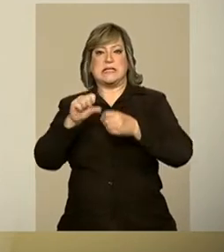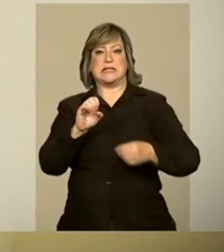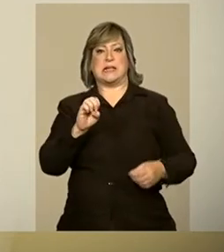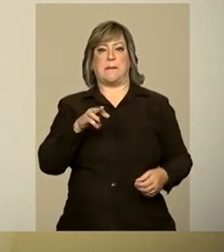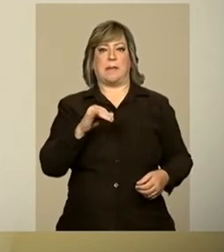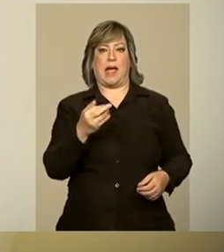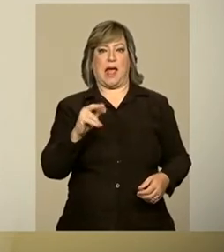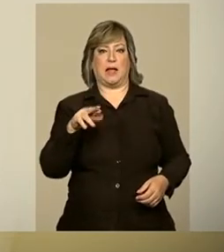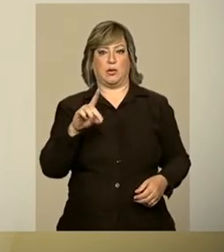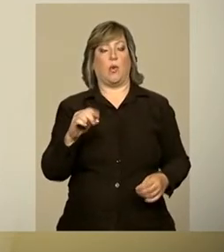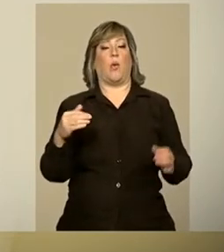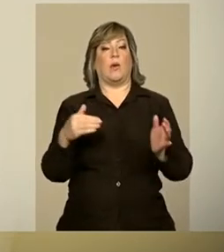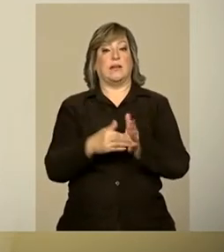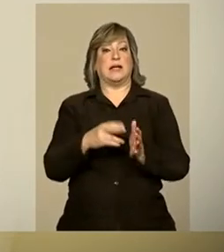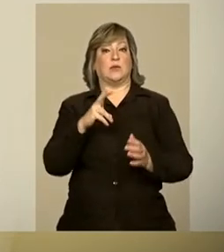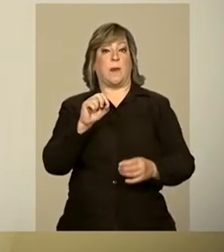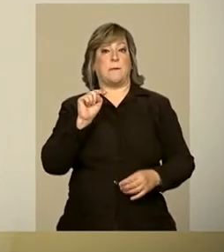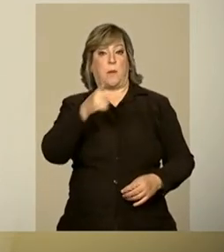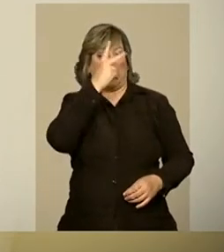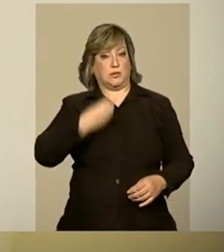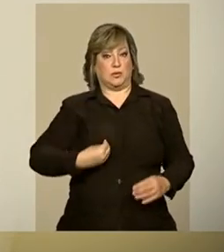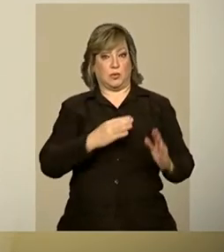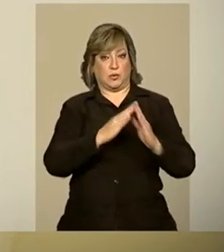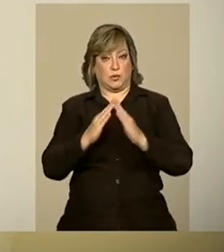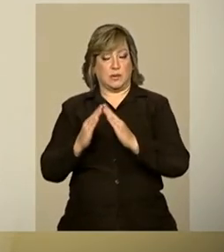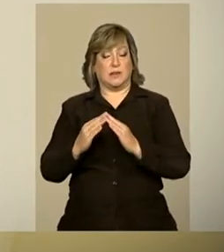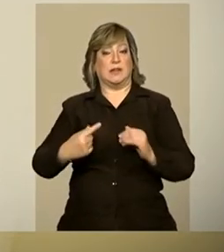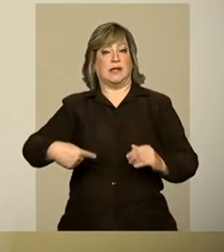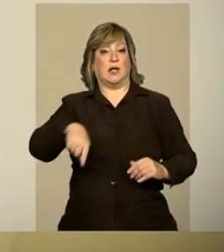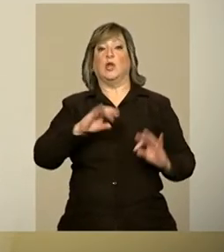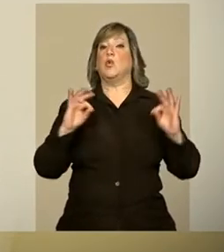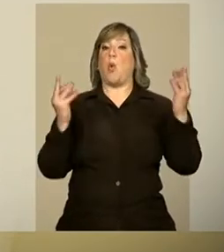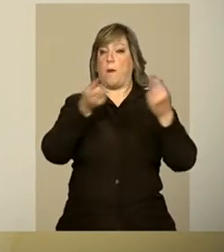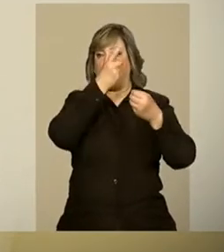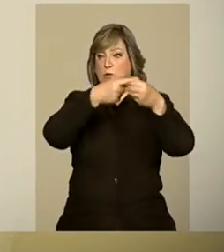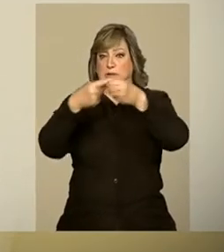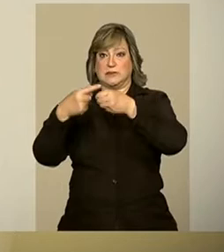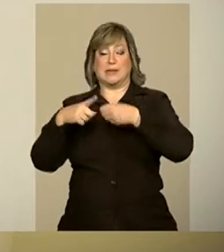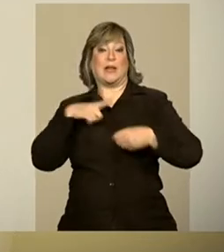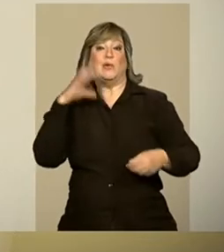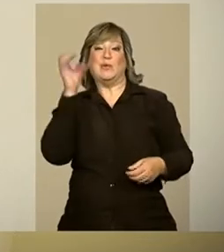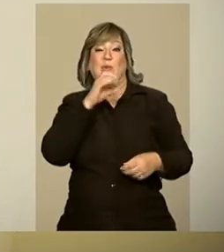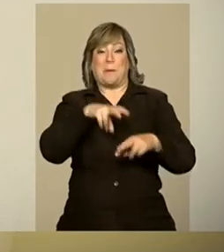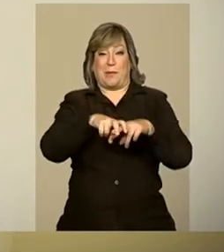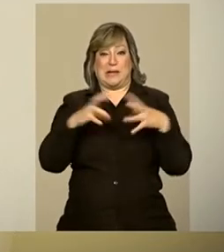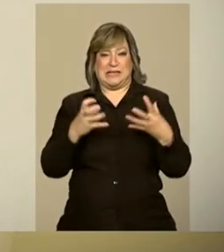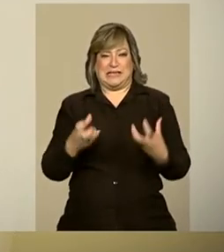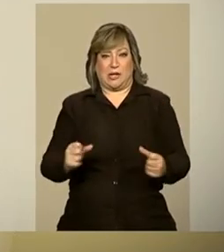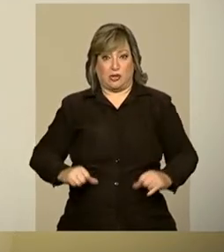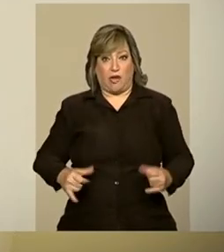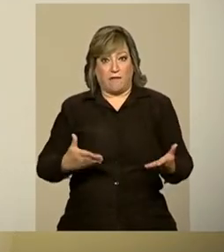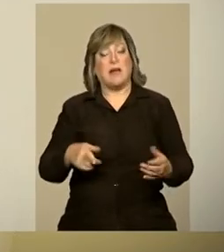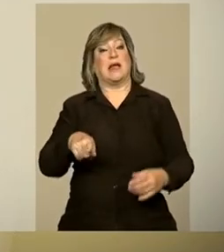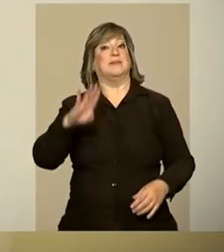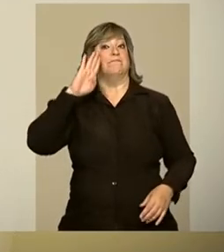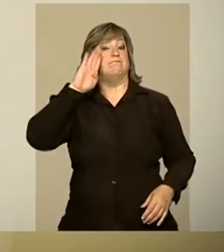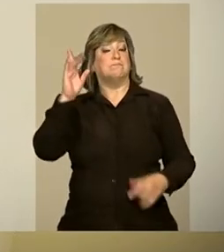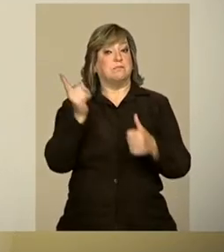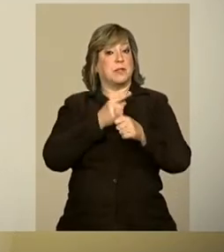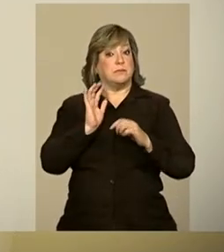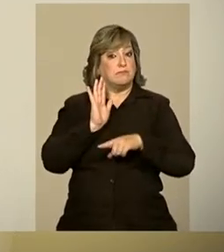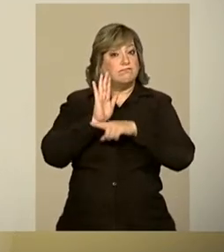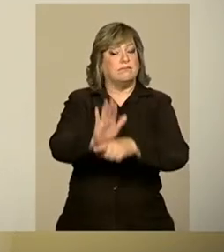semiárido, com até 50 mil habitantes, e todos os municípios em situação de emergência, são a nossa prioridade